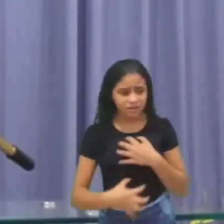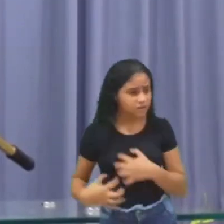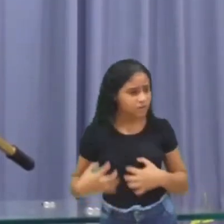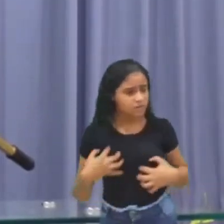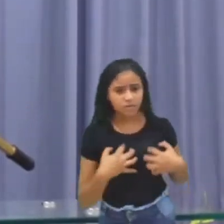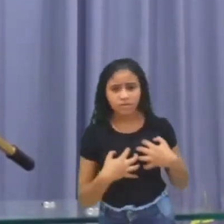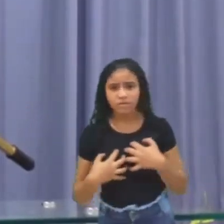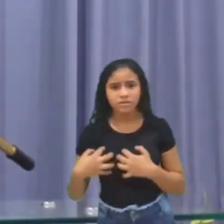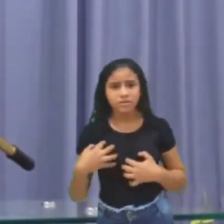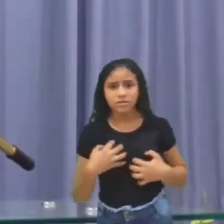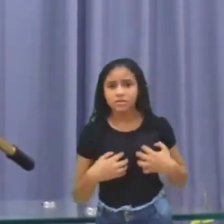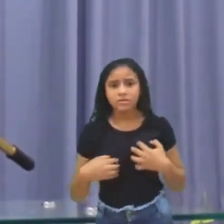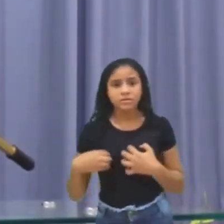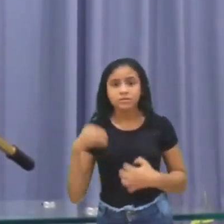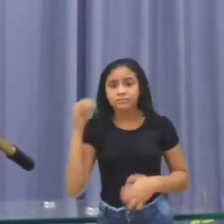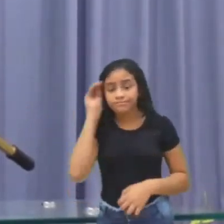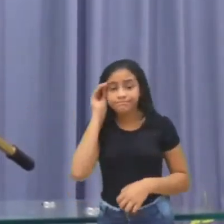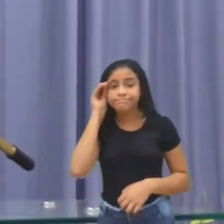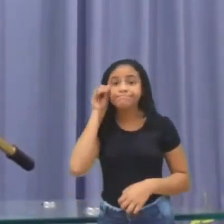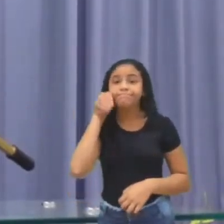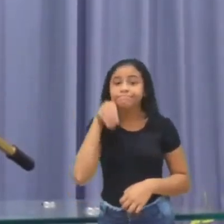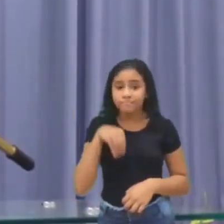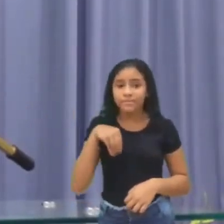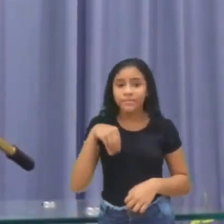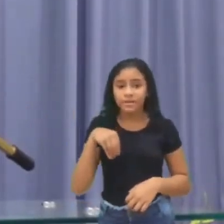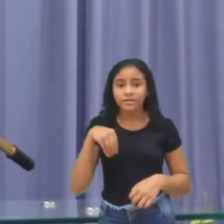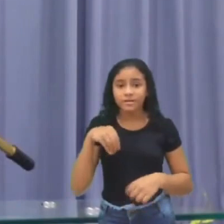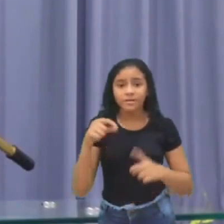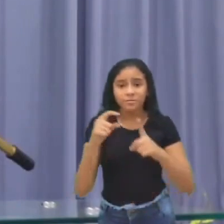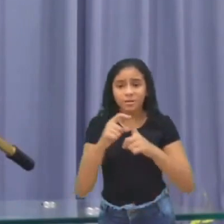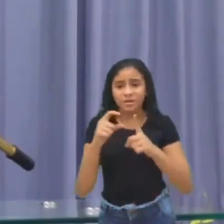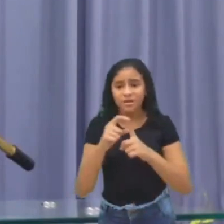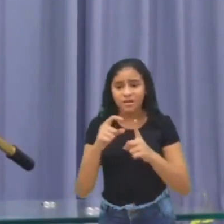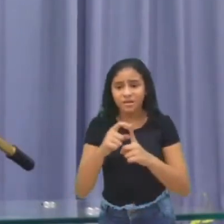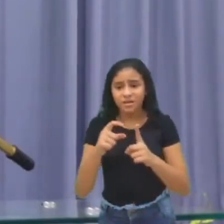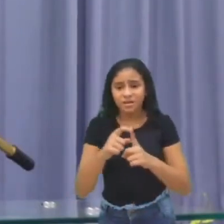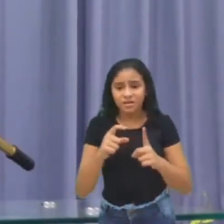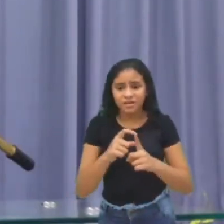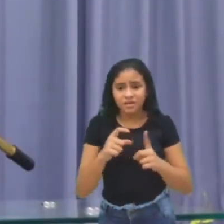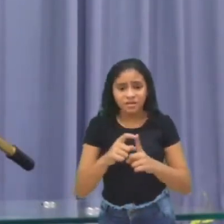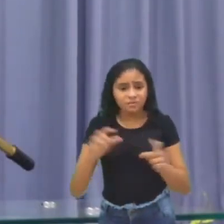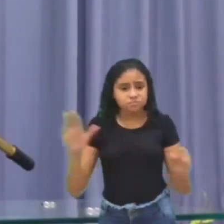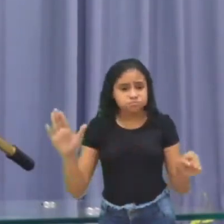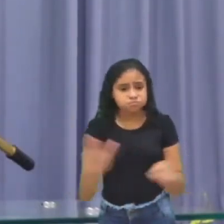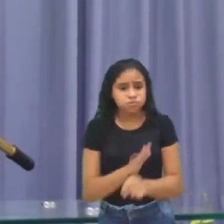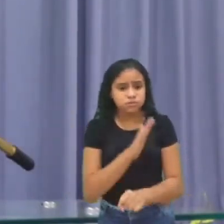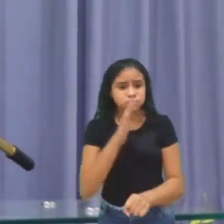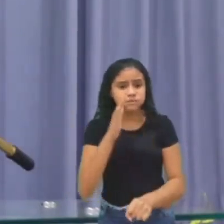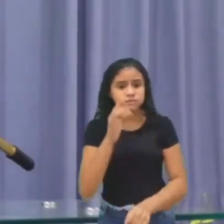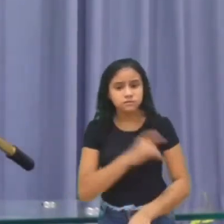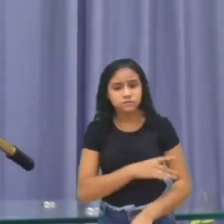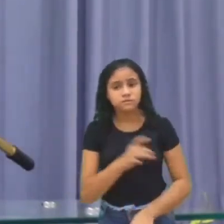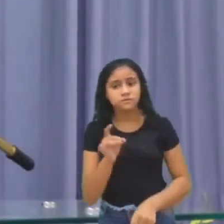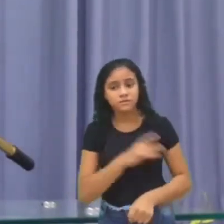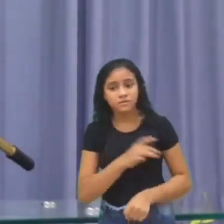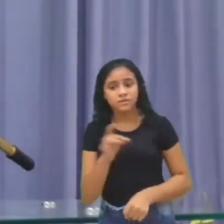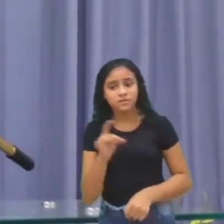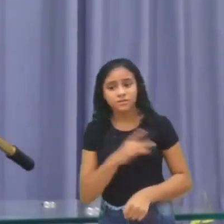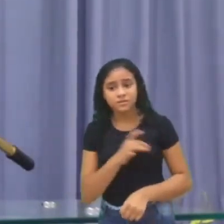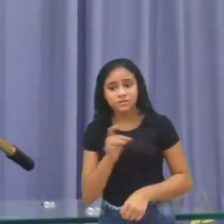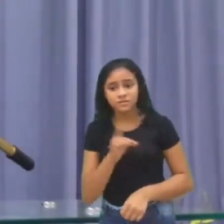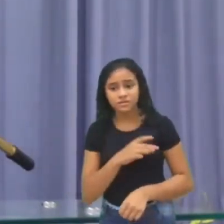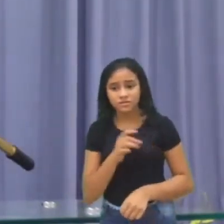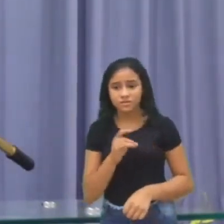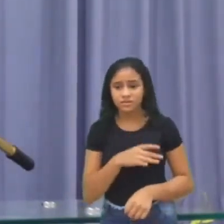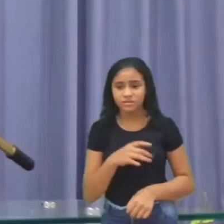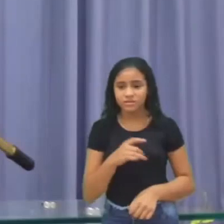desesperadora, desanimadora, com aquela palavra cheia de medo que eles transmitiram ao povo. A reação do